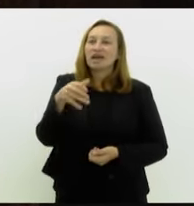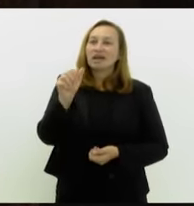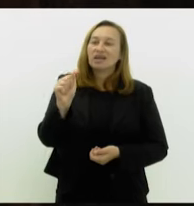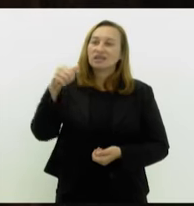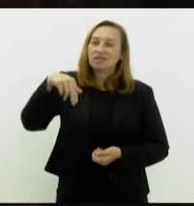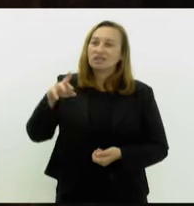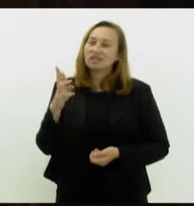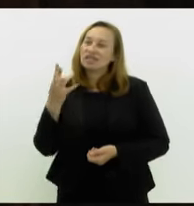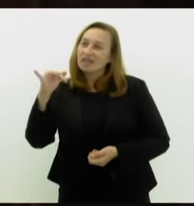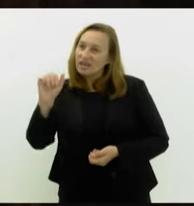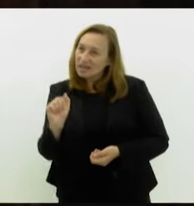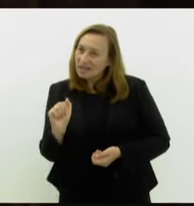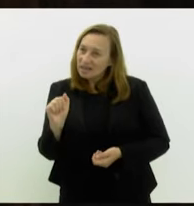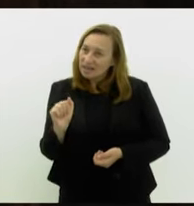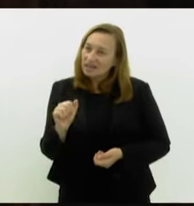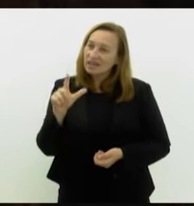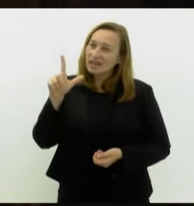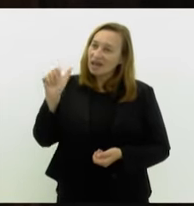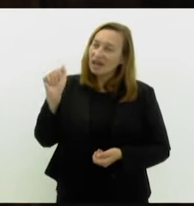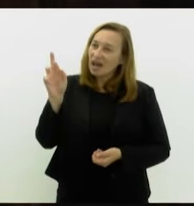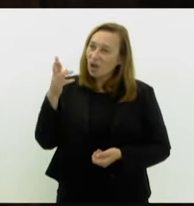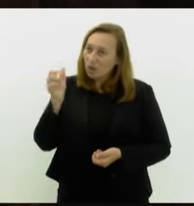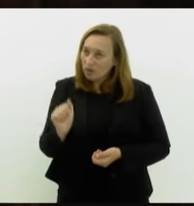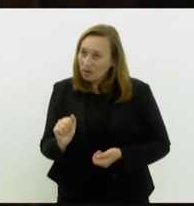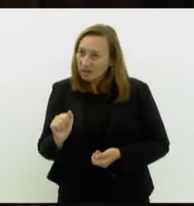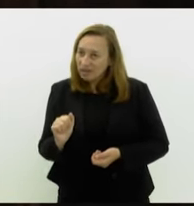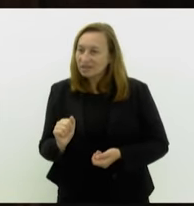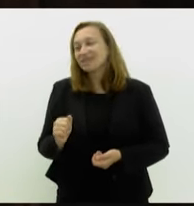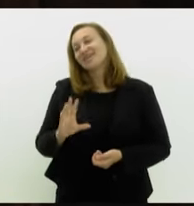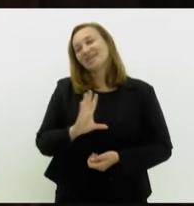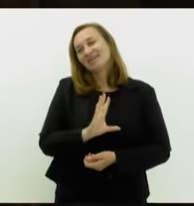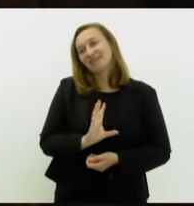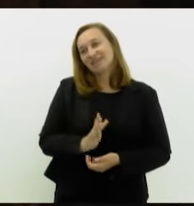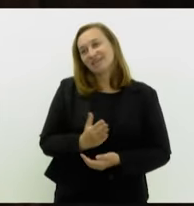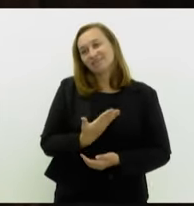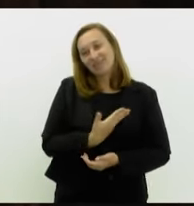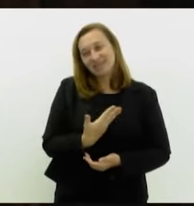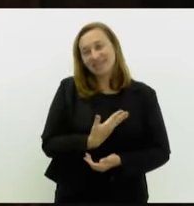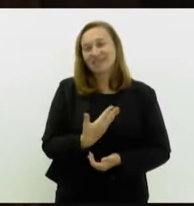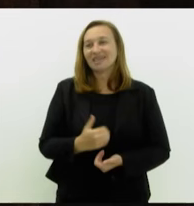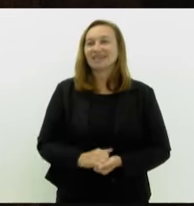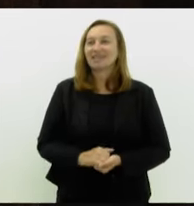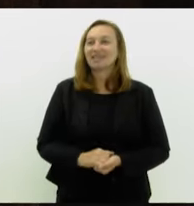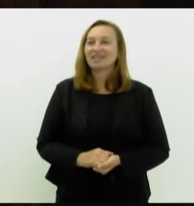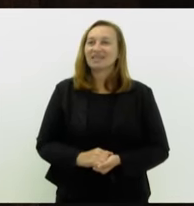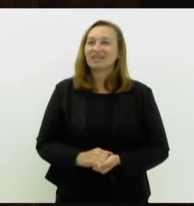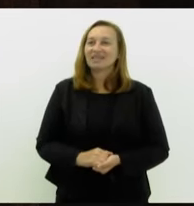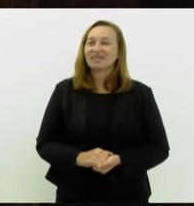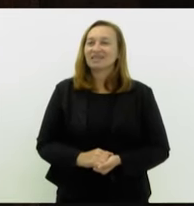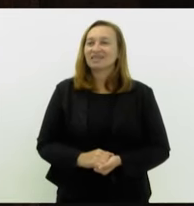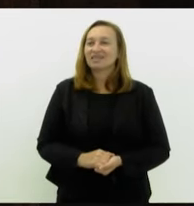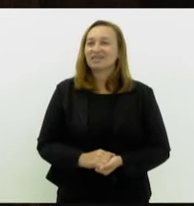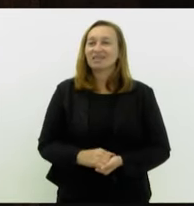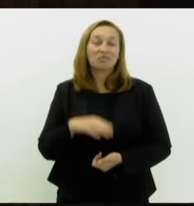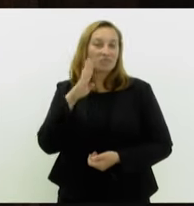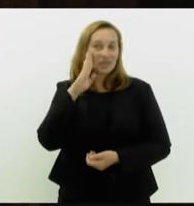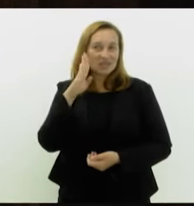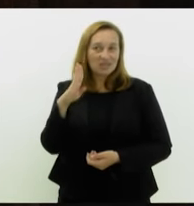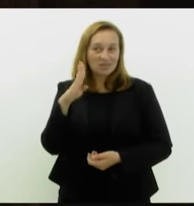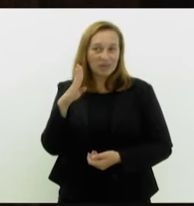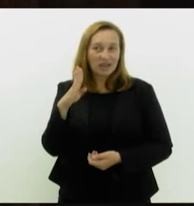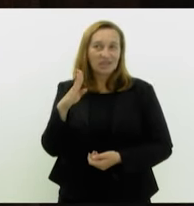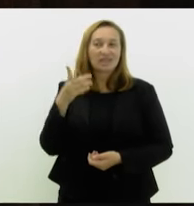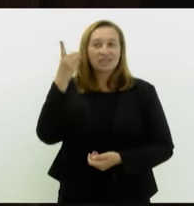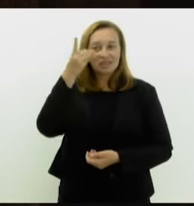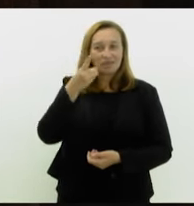e eh deputada Laura Carneiro querida e a nossa matriarca aí nossa querida